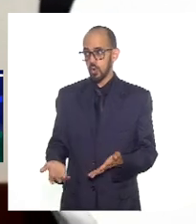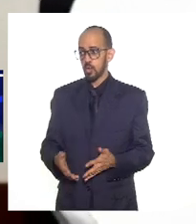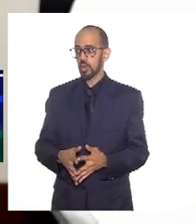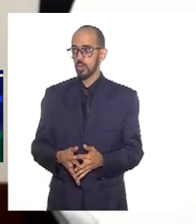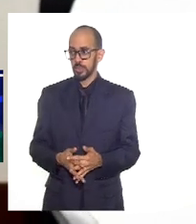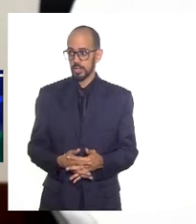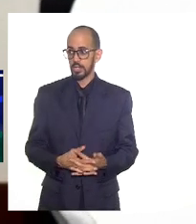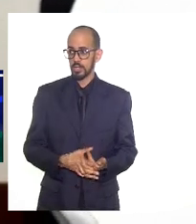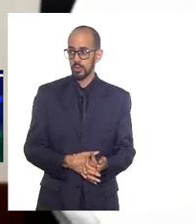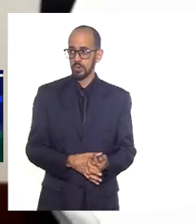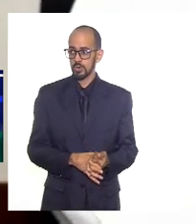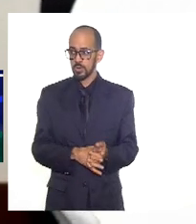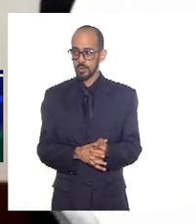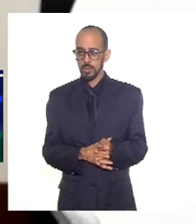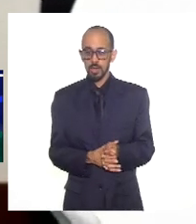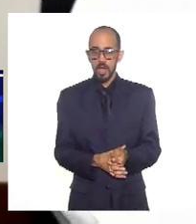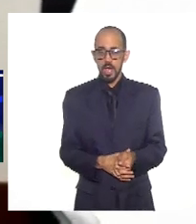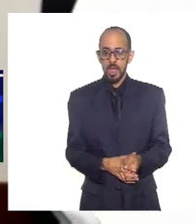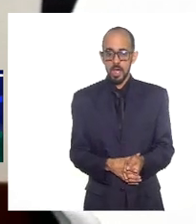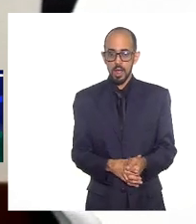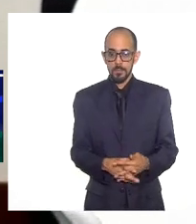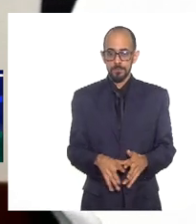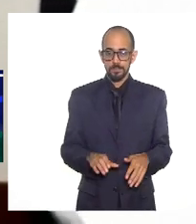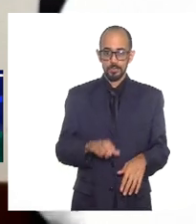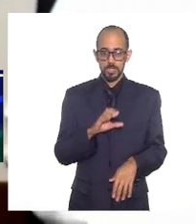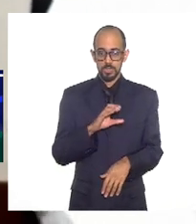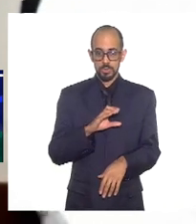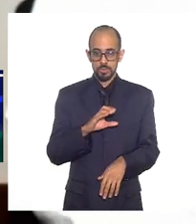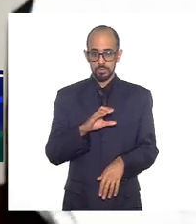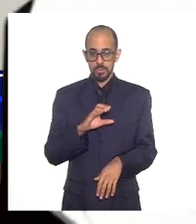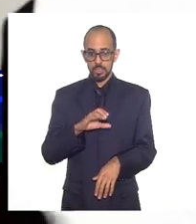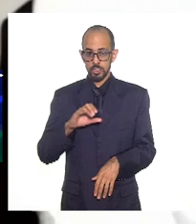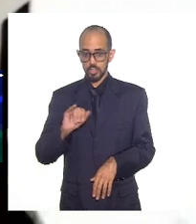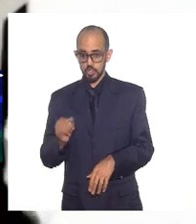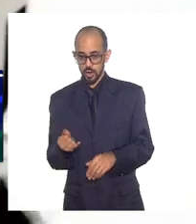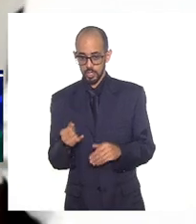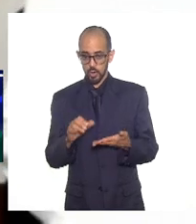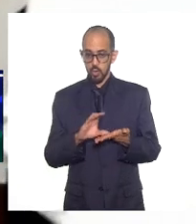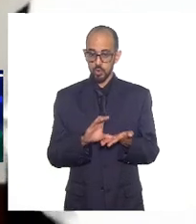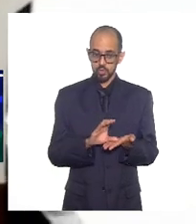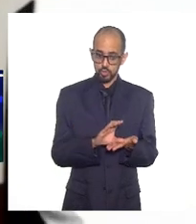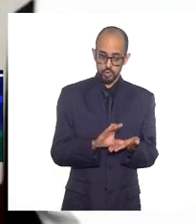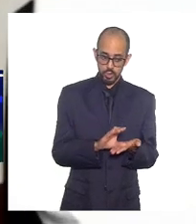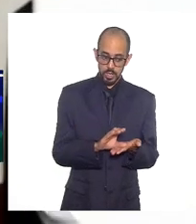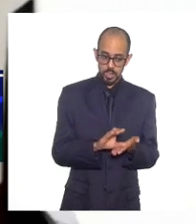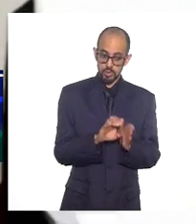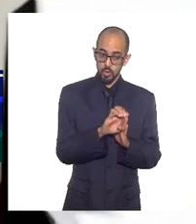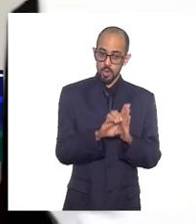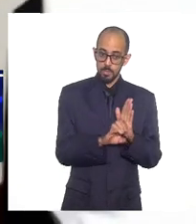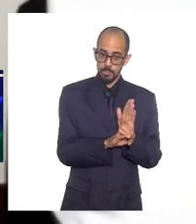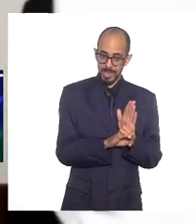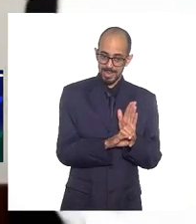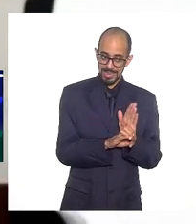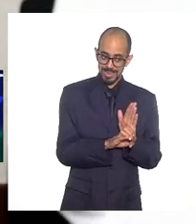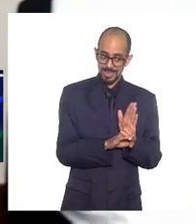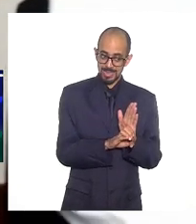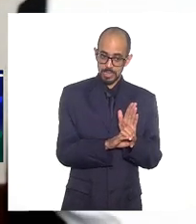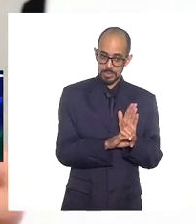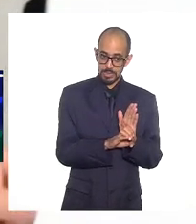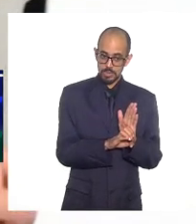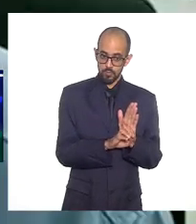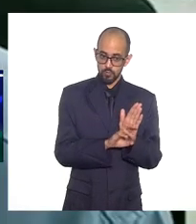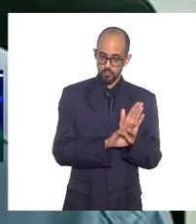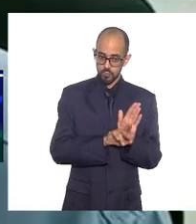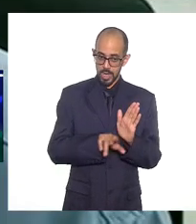Márcio. Vossa Excelência foi favorável pela condicionalidade com emendas ou emenda?